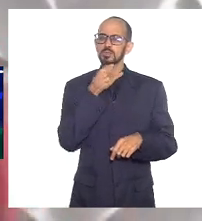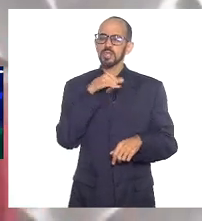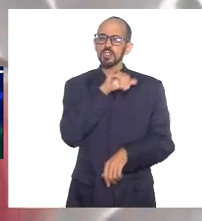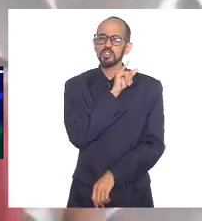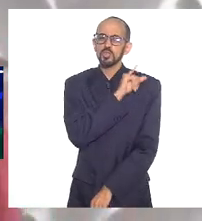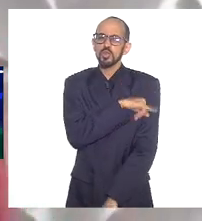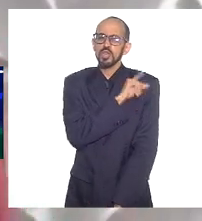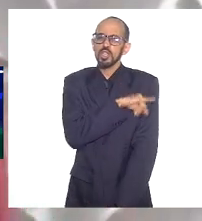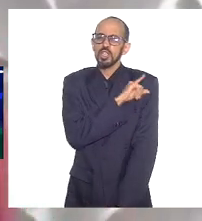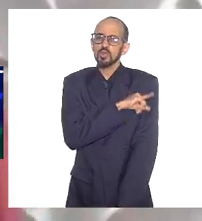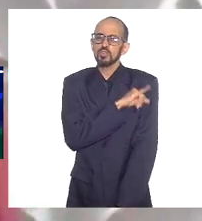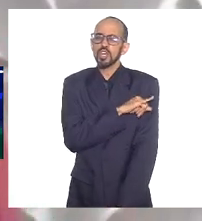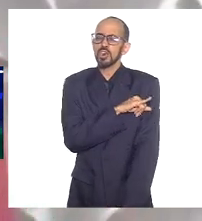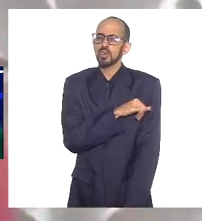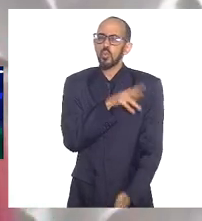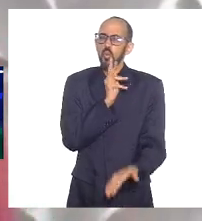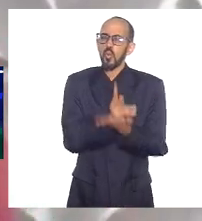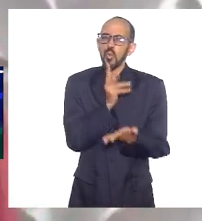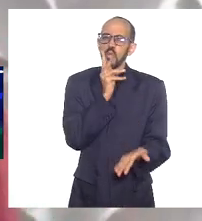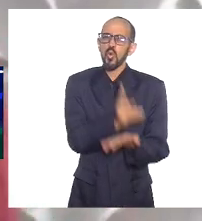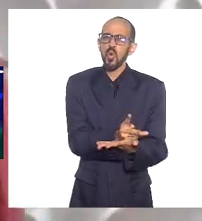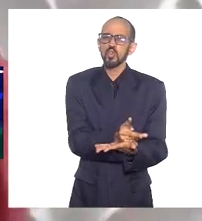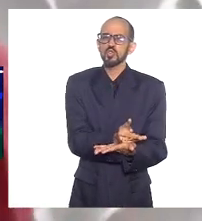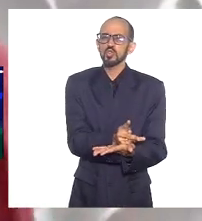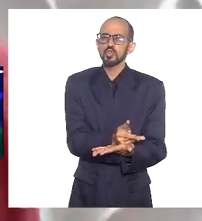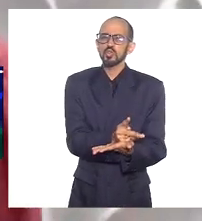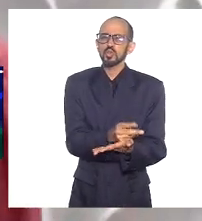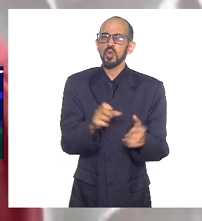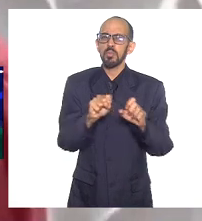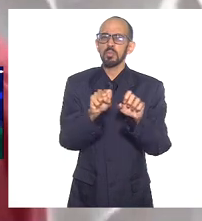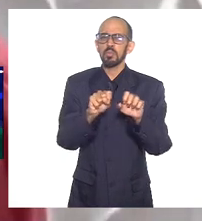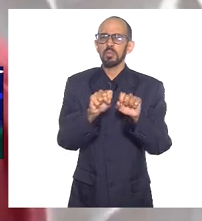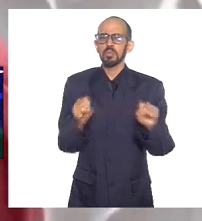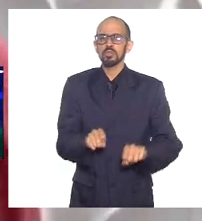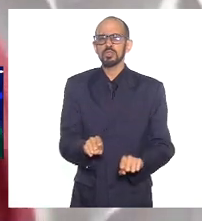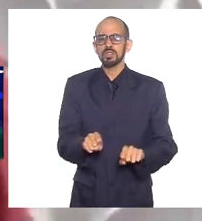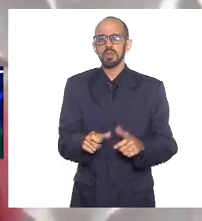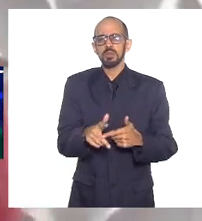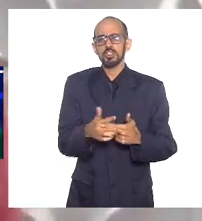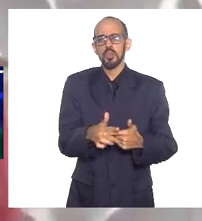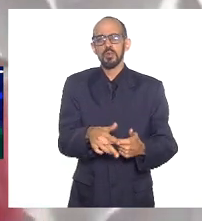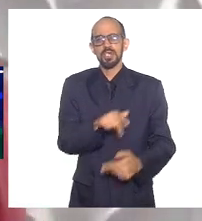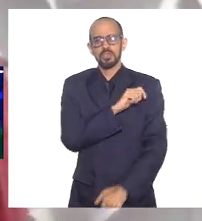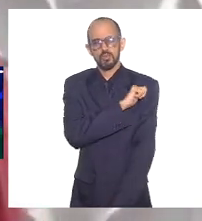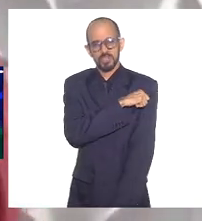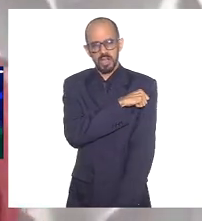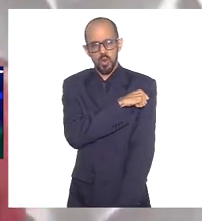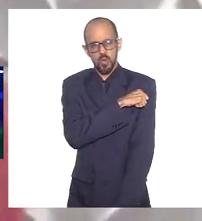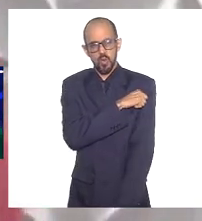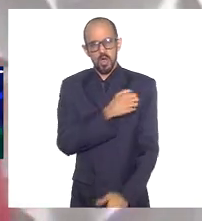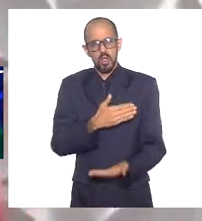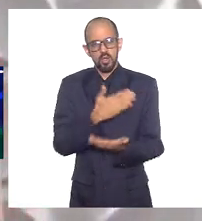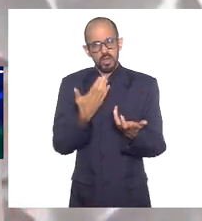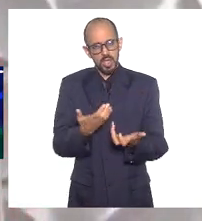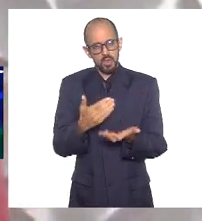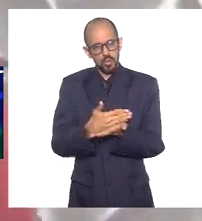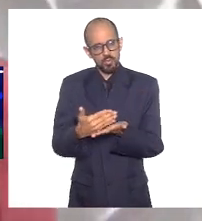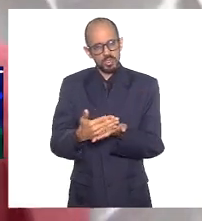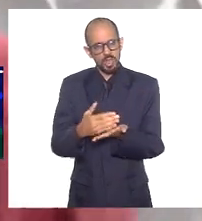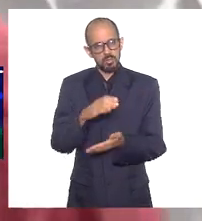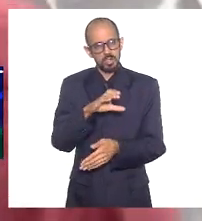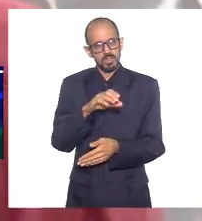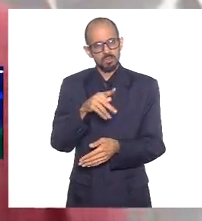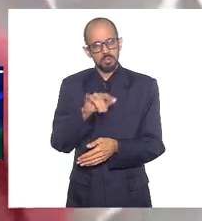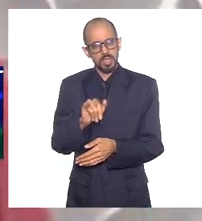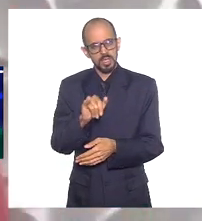Janeiro ainda continua sob o manto do regime de recuperação fiscal e quero começar pela CPI do petróleo e gás